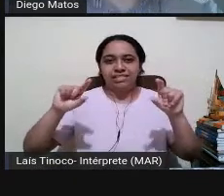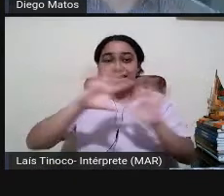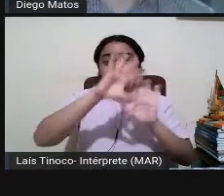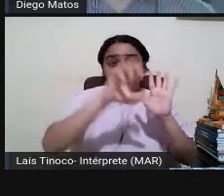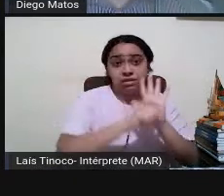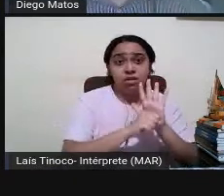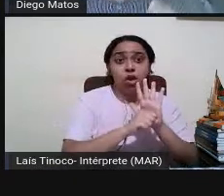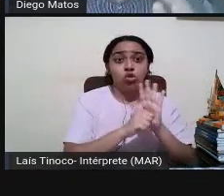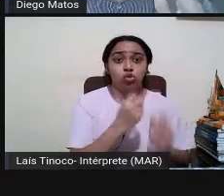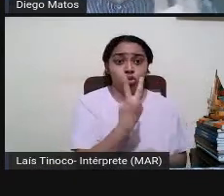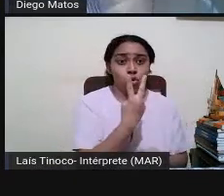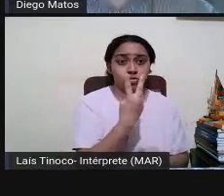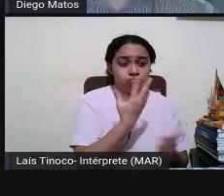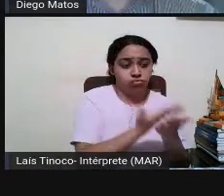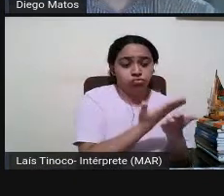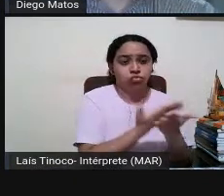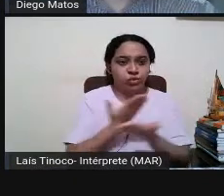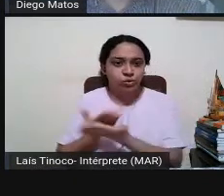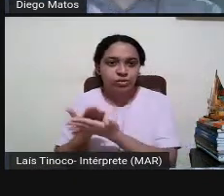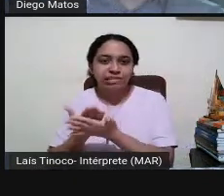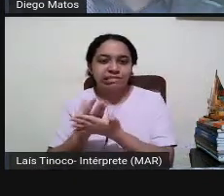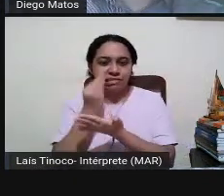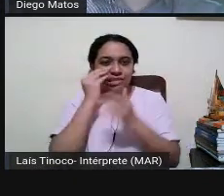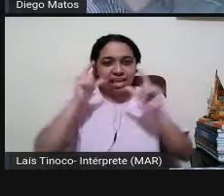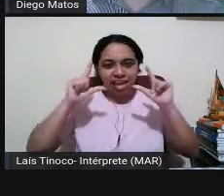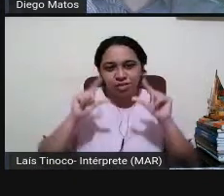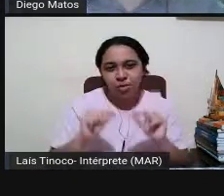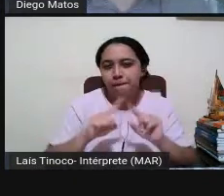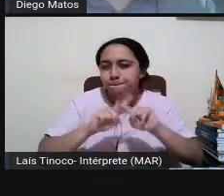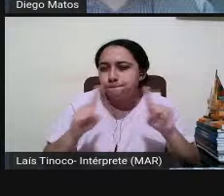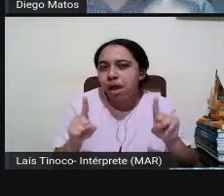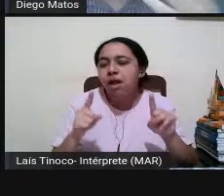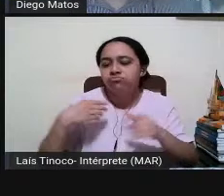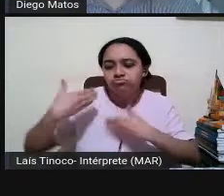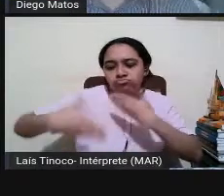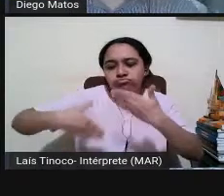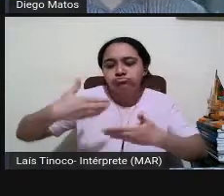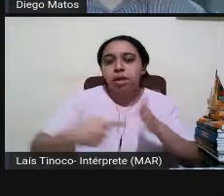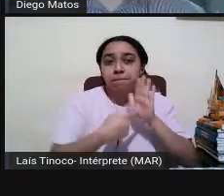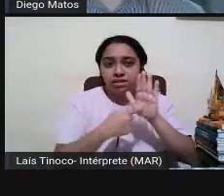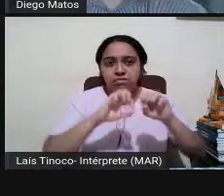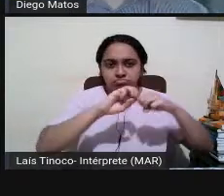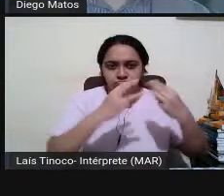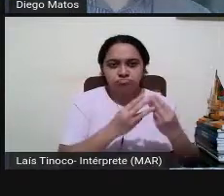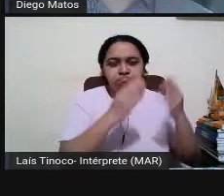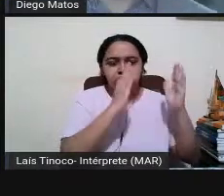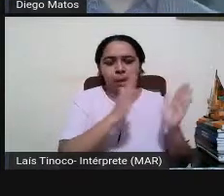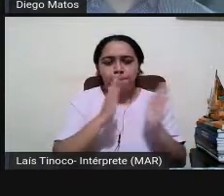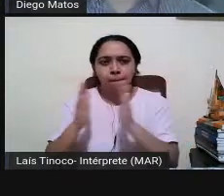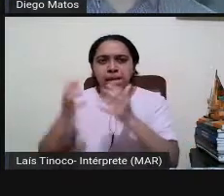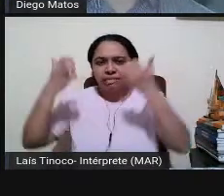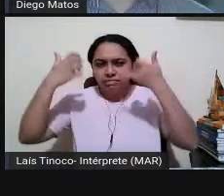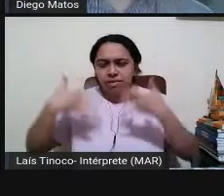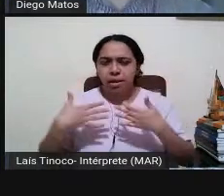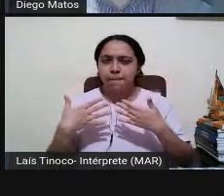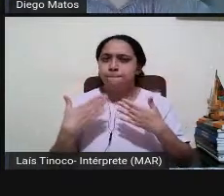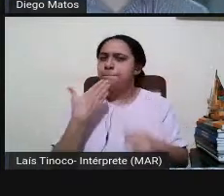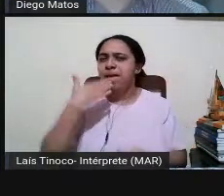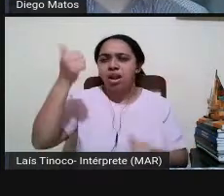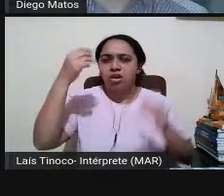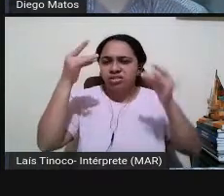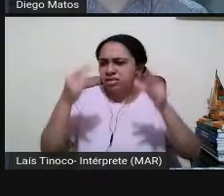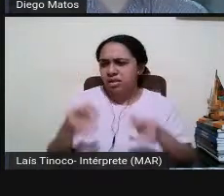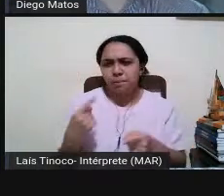desses dois estudos para tentar reduzir mais ao longo da apresentação eu vou explicando um pouquinho melhor o quê que é a rima